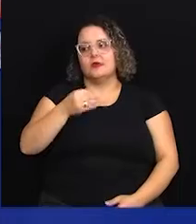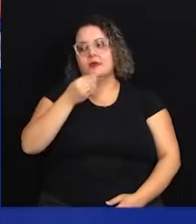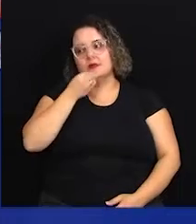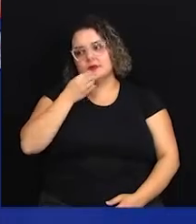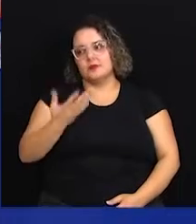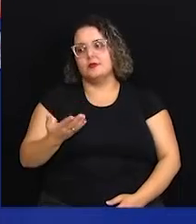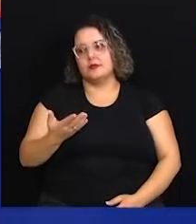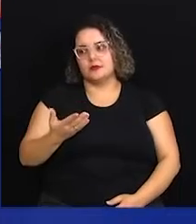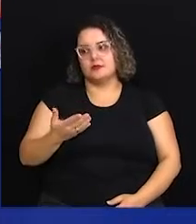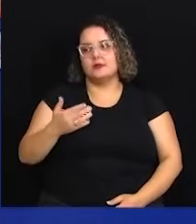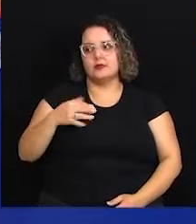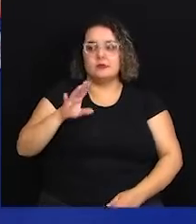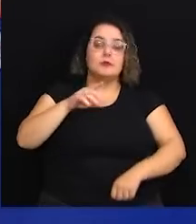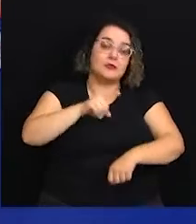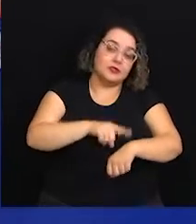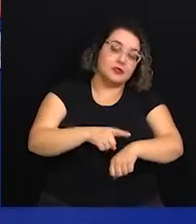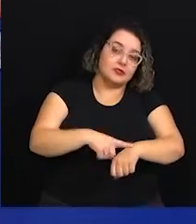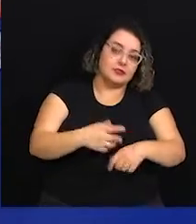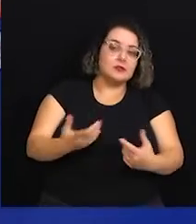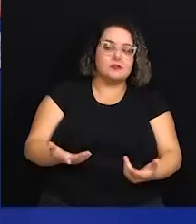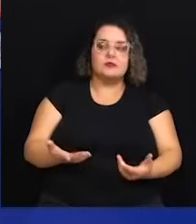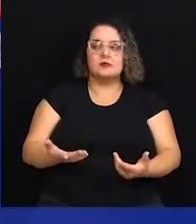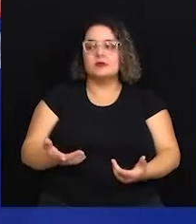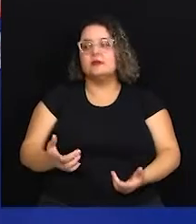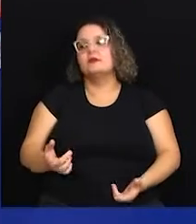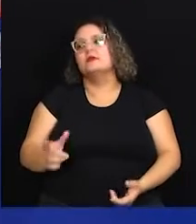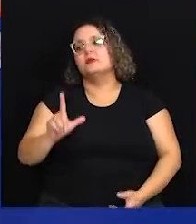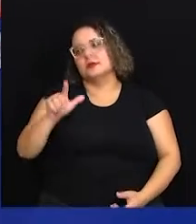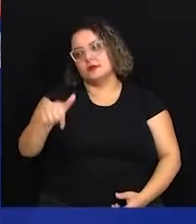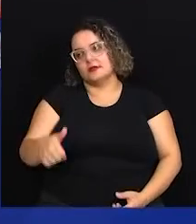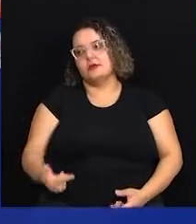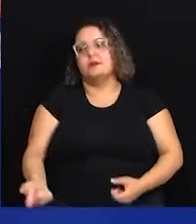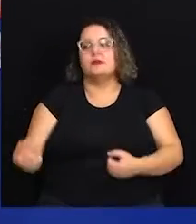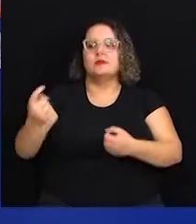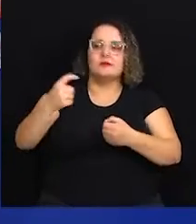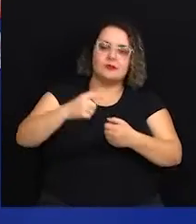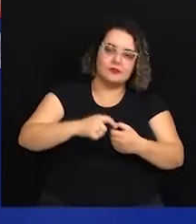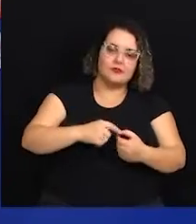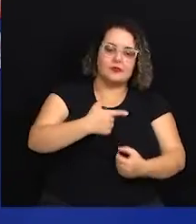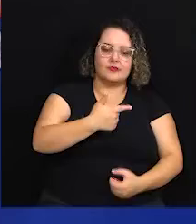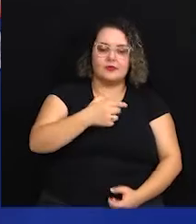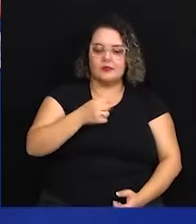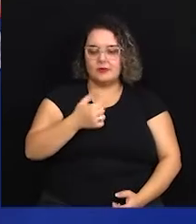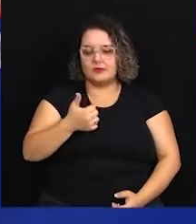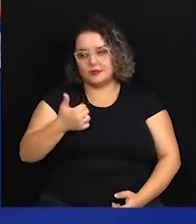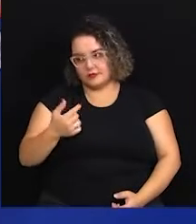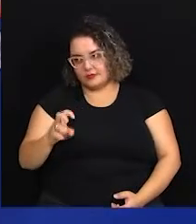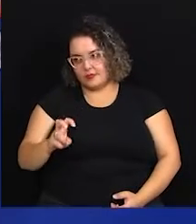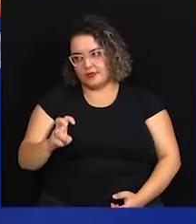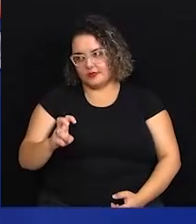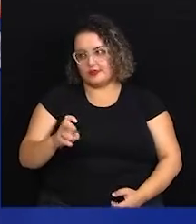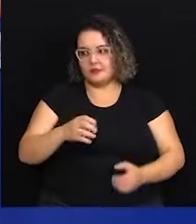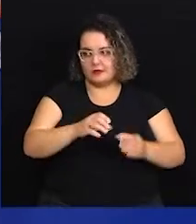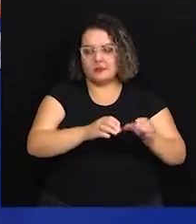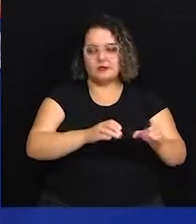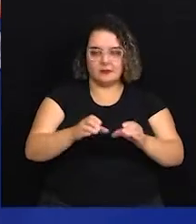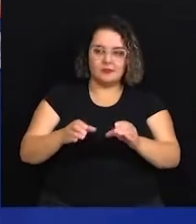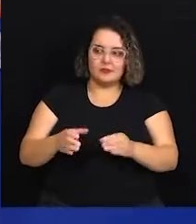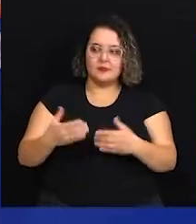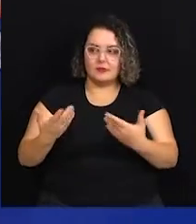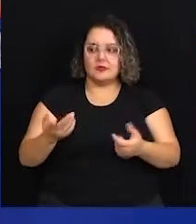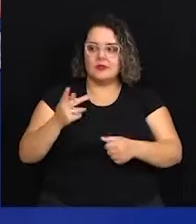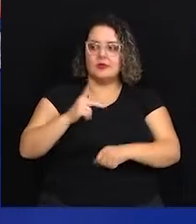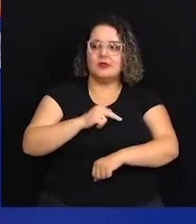que demandava mais tempo, né? E depois retornei em 2015 novamente para a coordenação, aí já para a